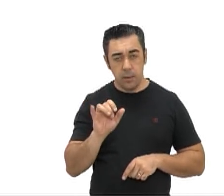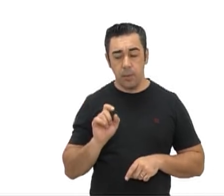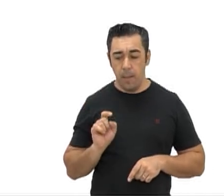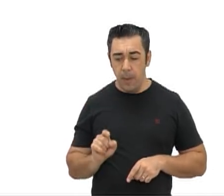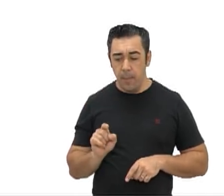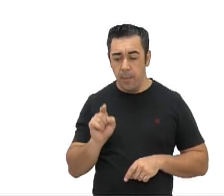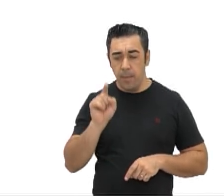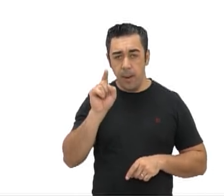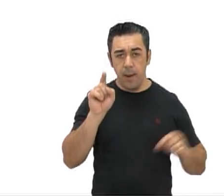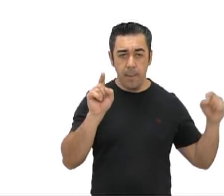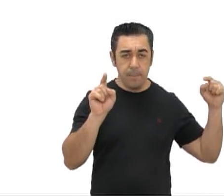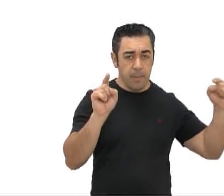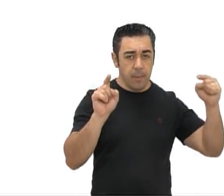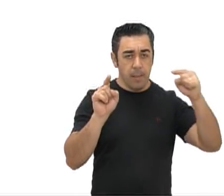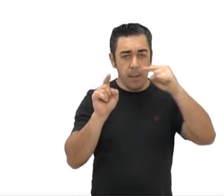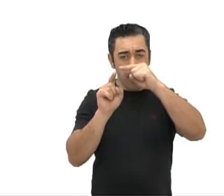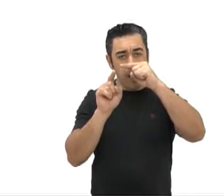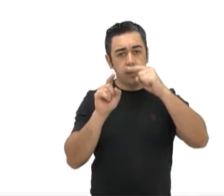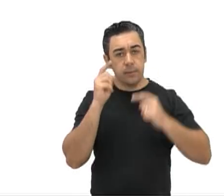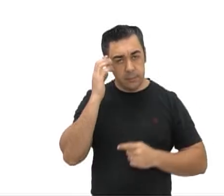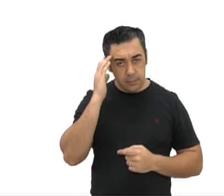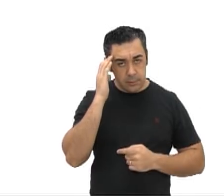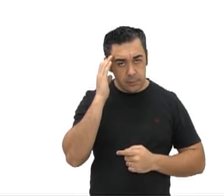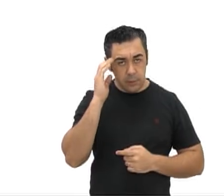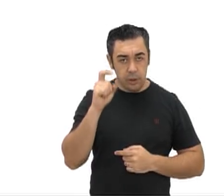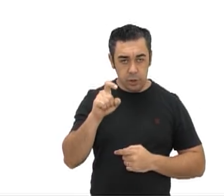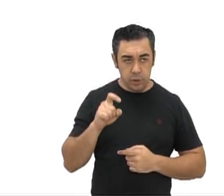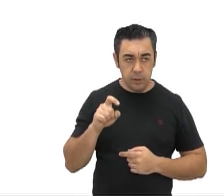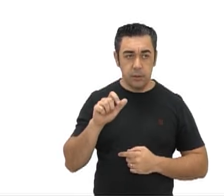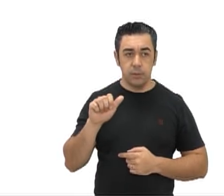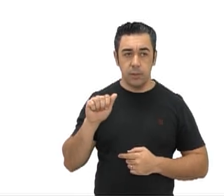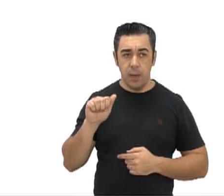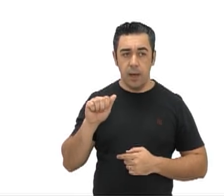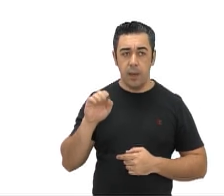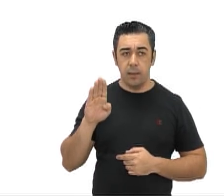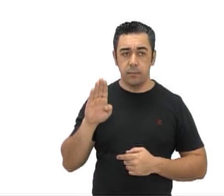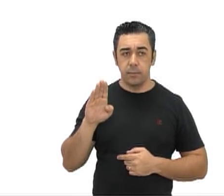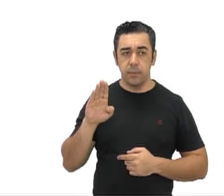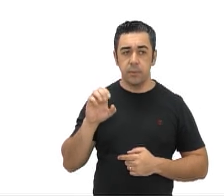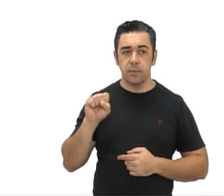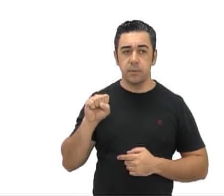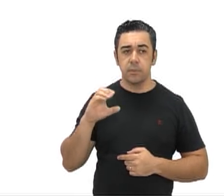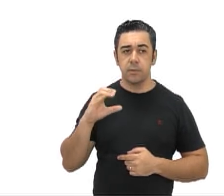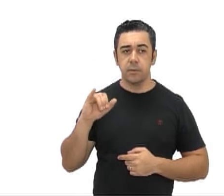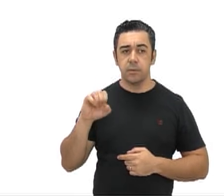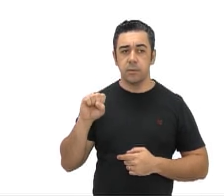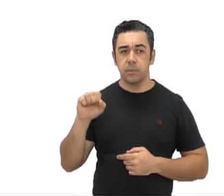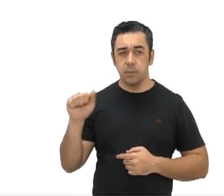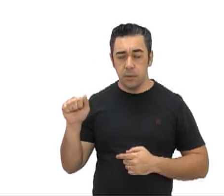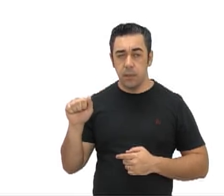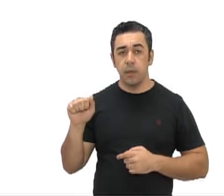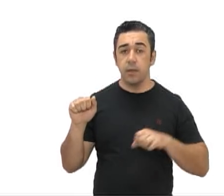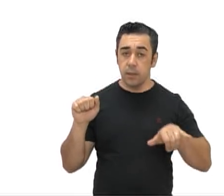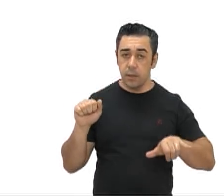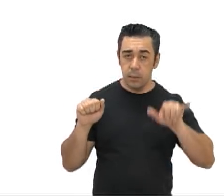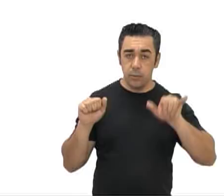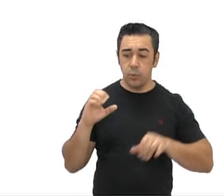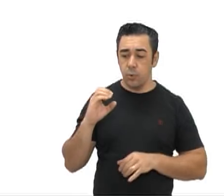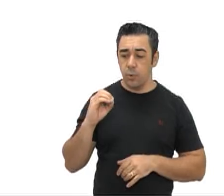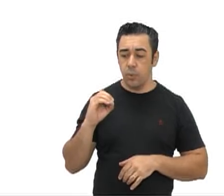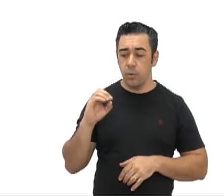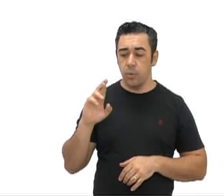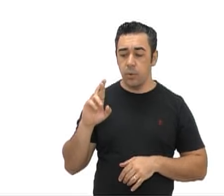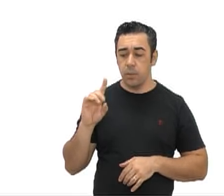no eixo Y, onde X é a abscissa do ponto e Y a ordenada do ponto.